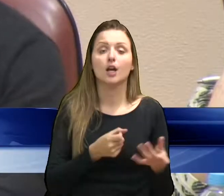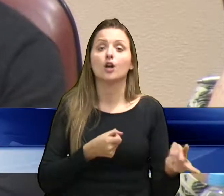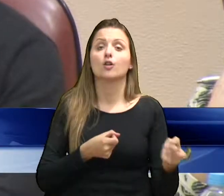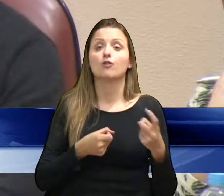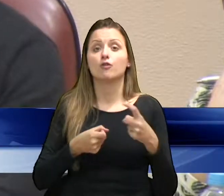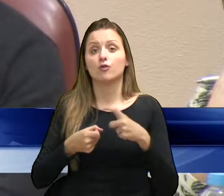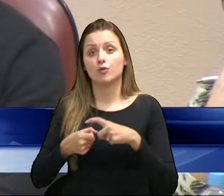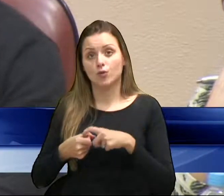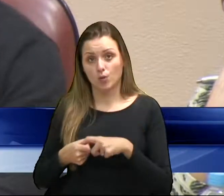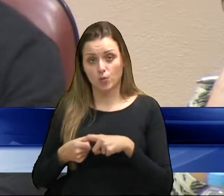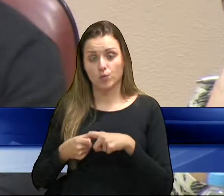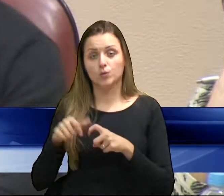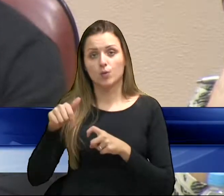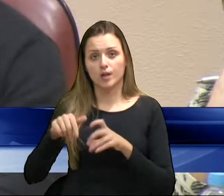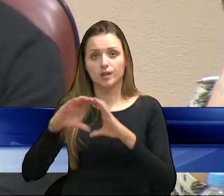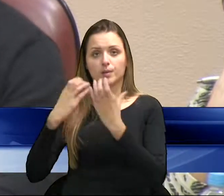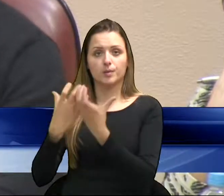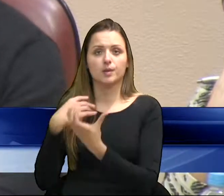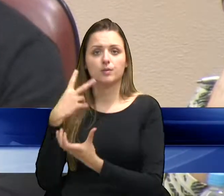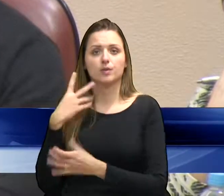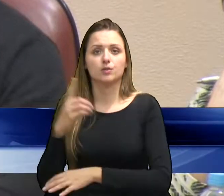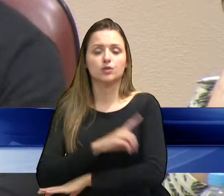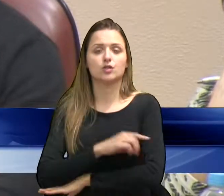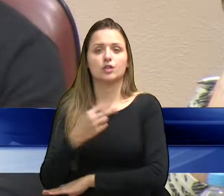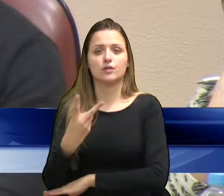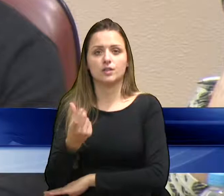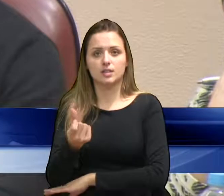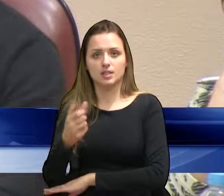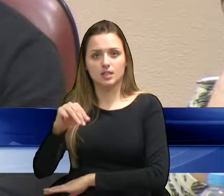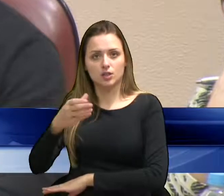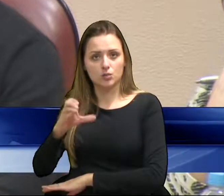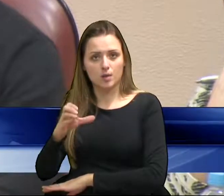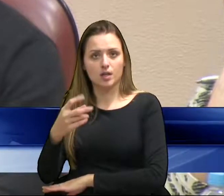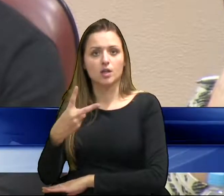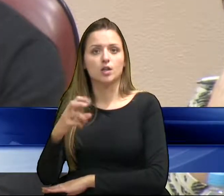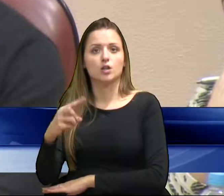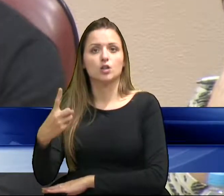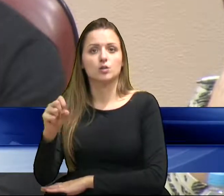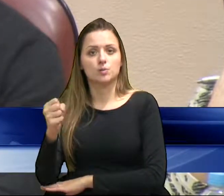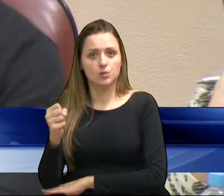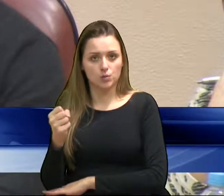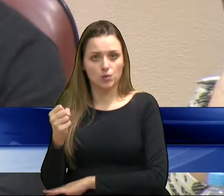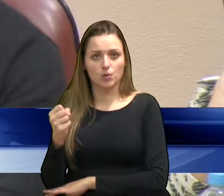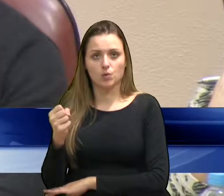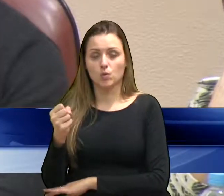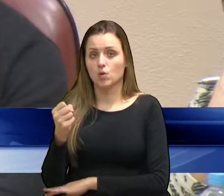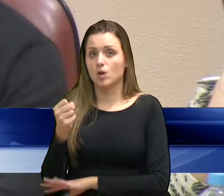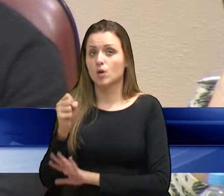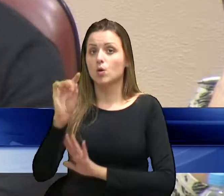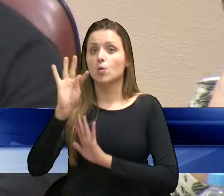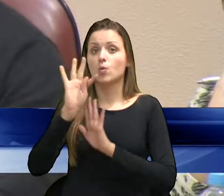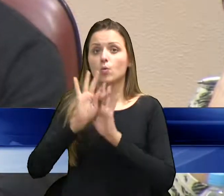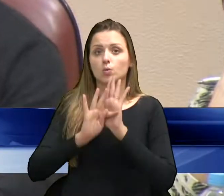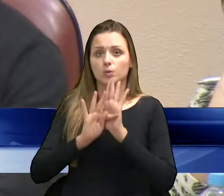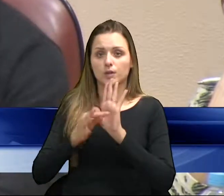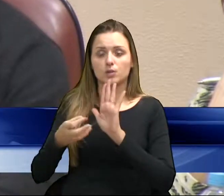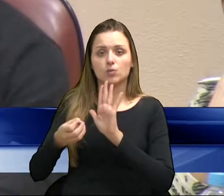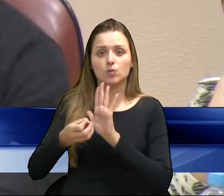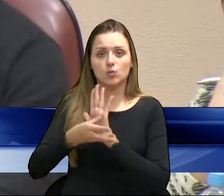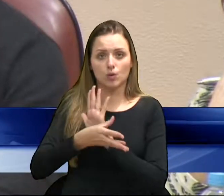retorno do mesmo cedeu no dia 26 de março de 2018, com a mensagem